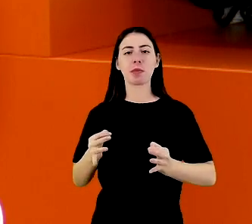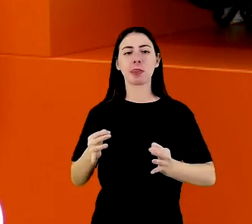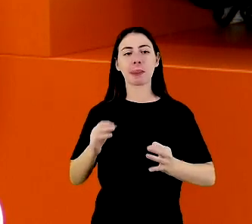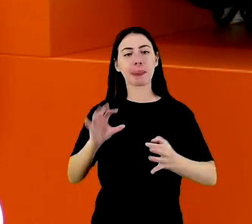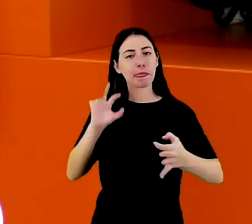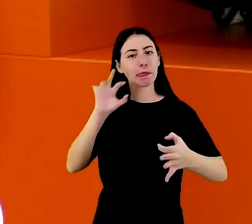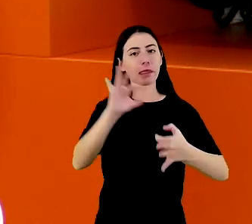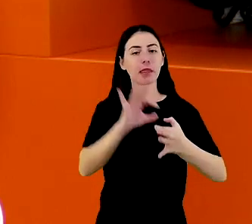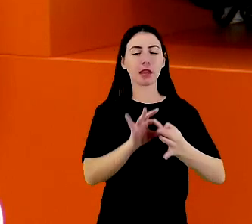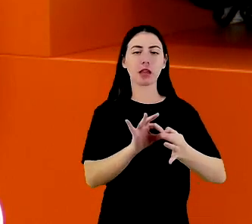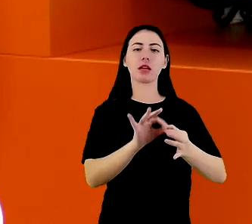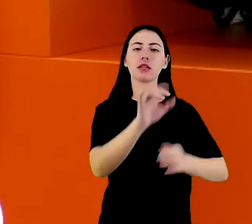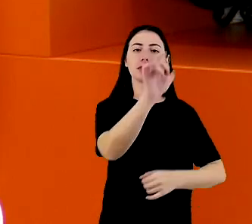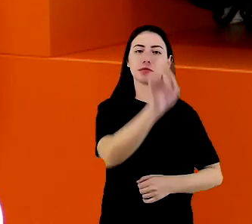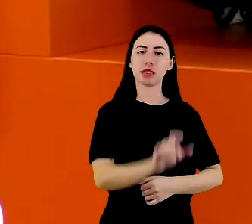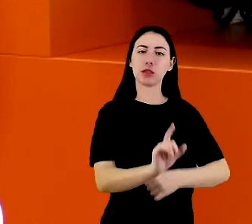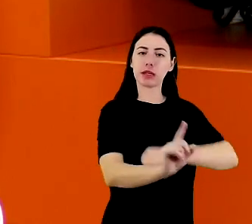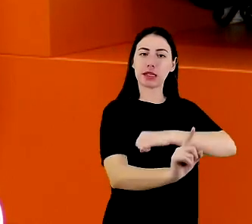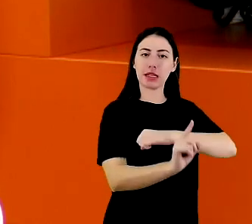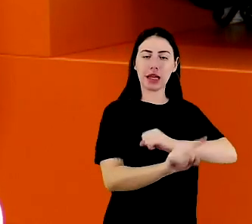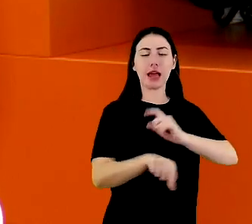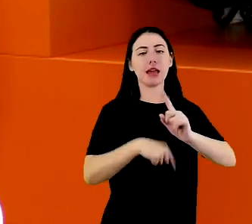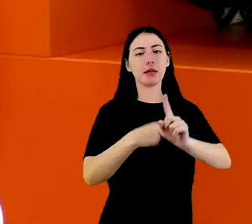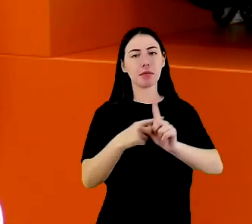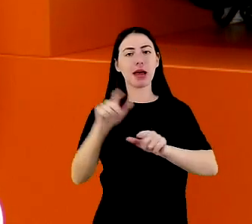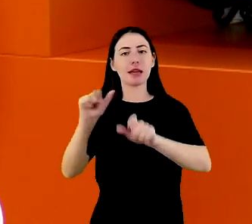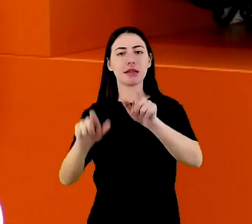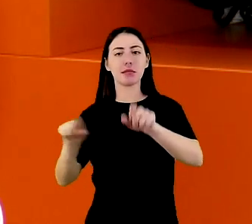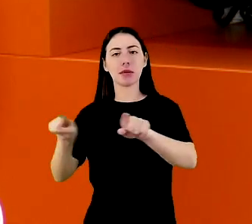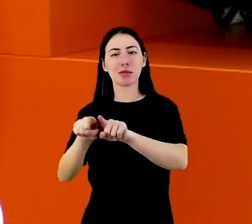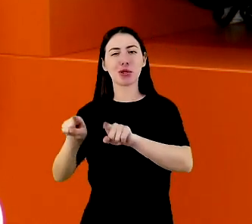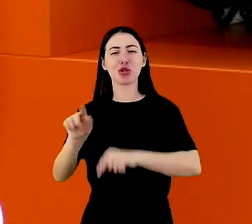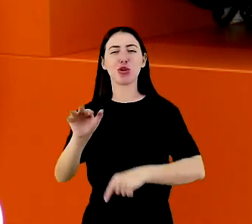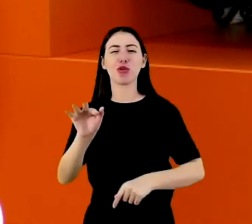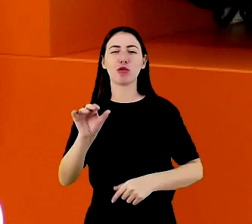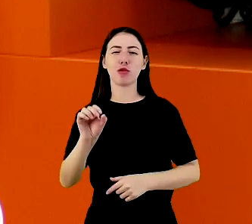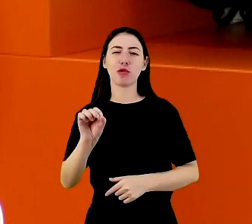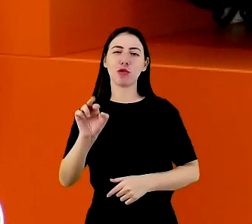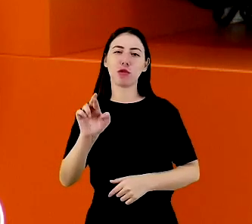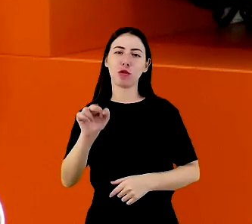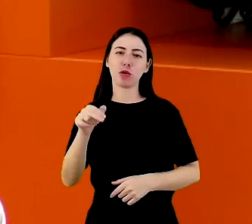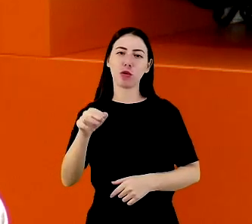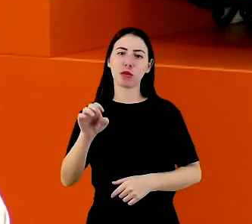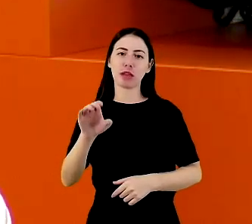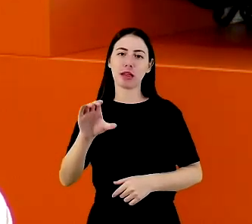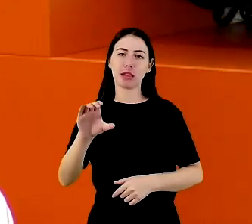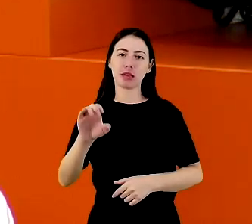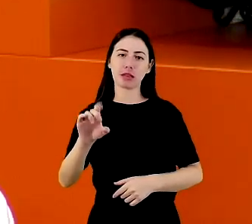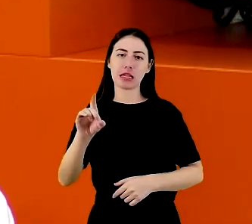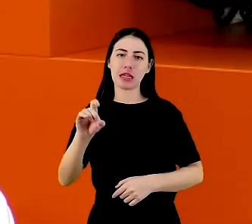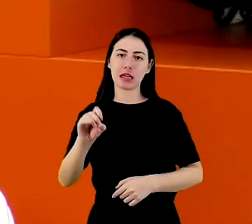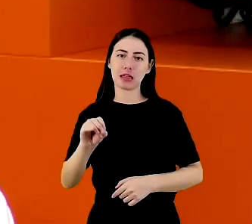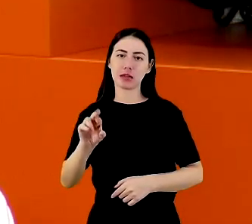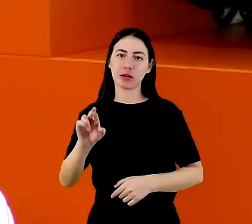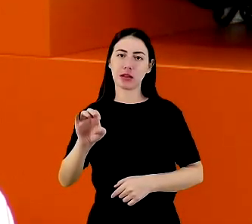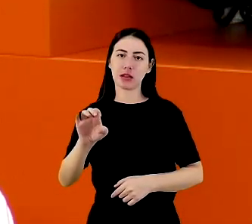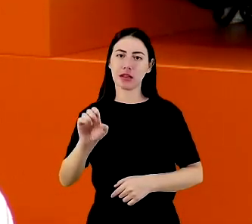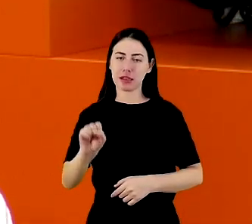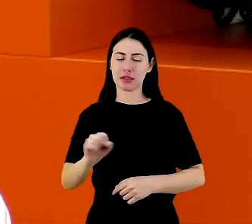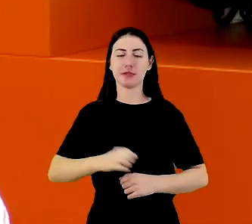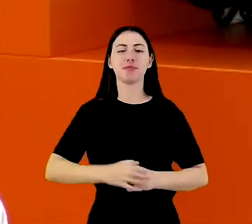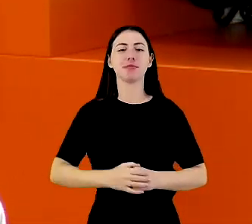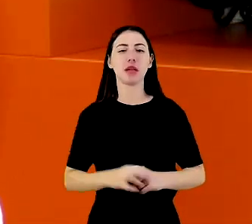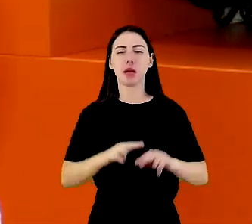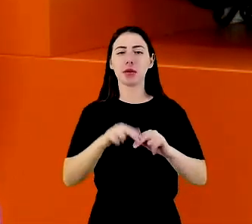Então, como é que daqui a pouco eu entrego a informação de como que está a nota fiscal